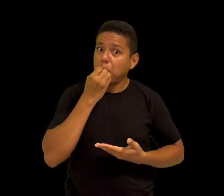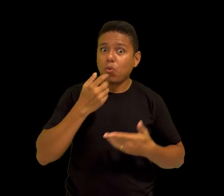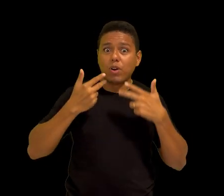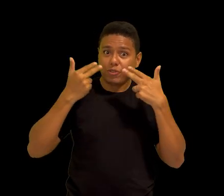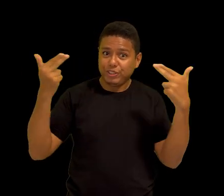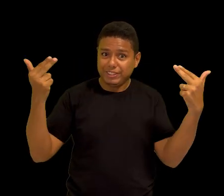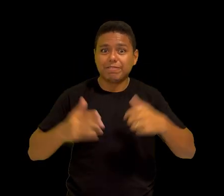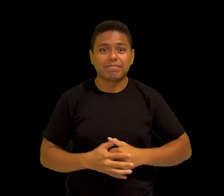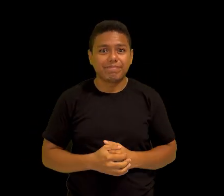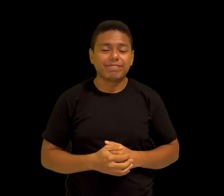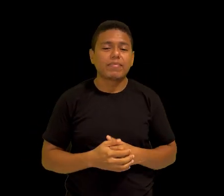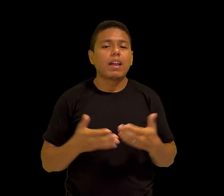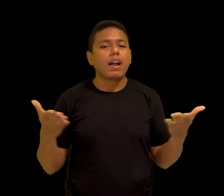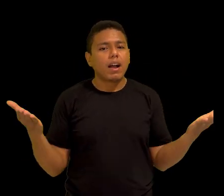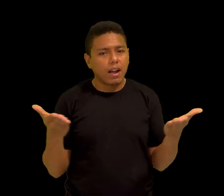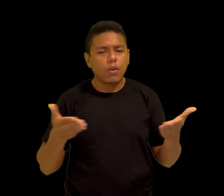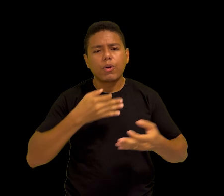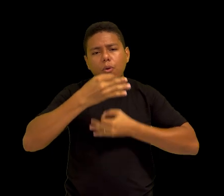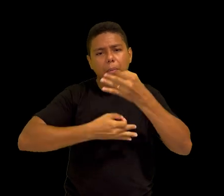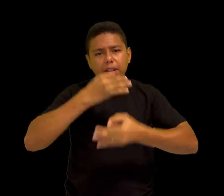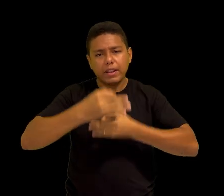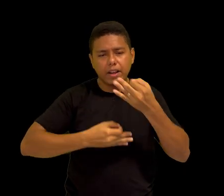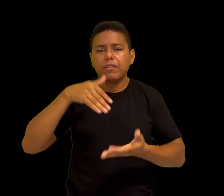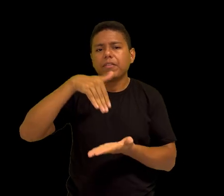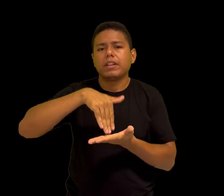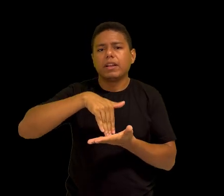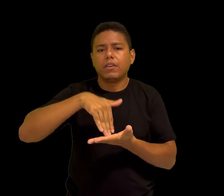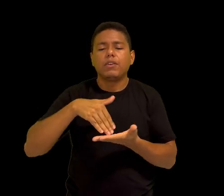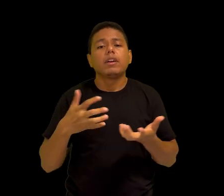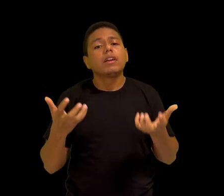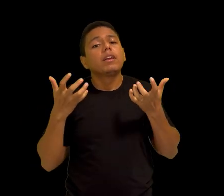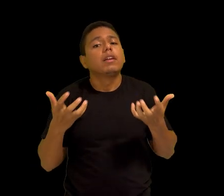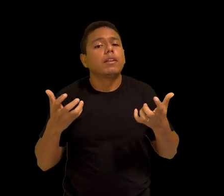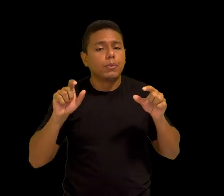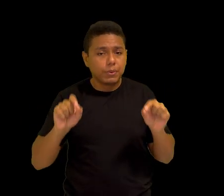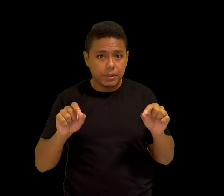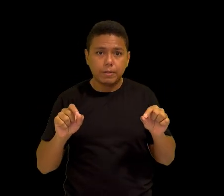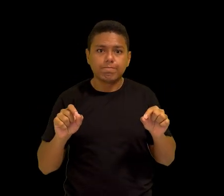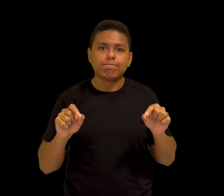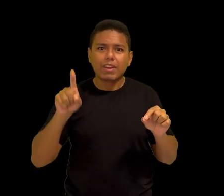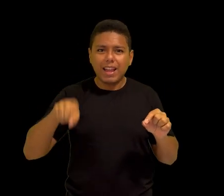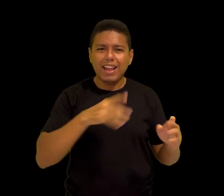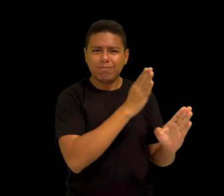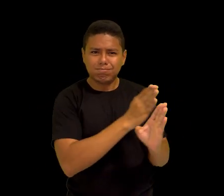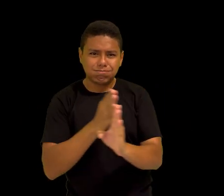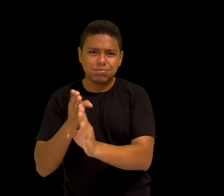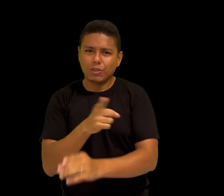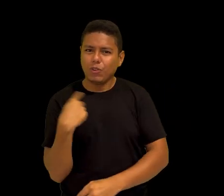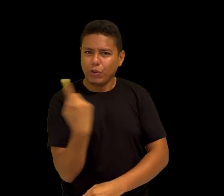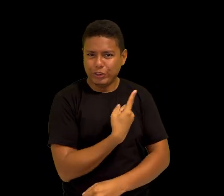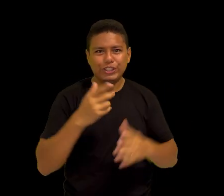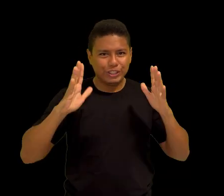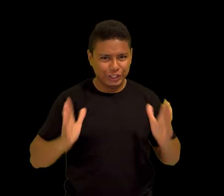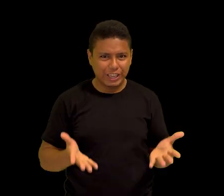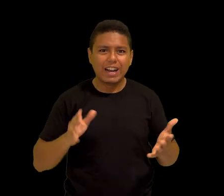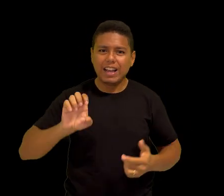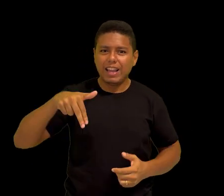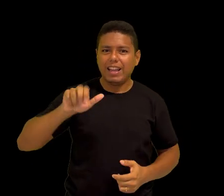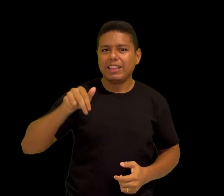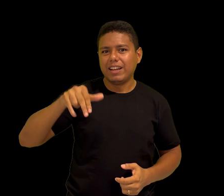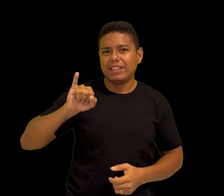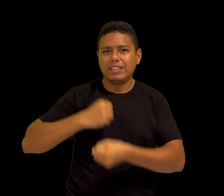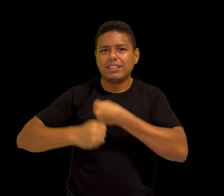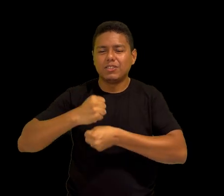boa notícia. Então, caminhando aqui para os nossos comentários finais, eu gostaria de dizer que esses resultados que a gente produziu no